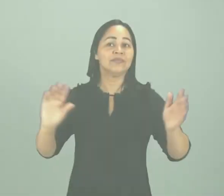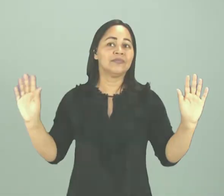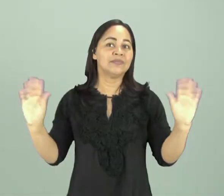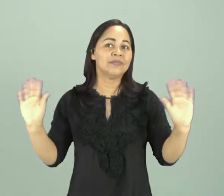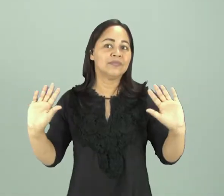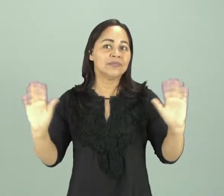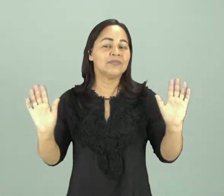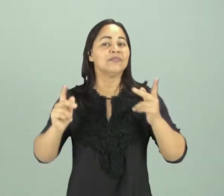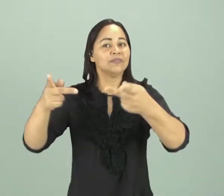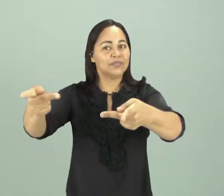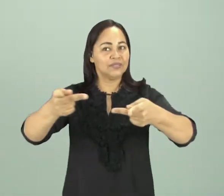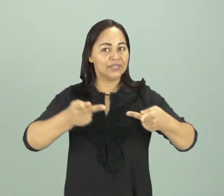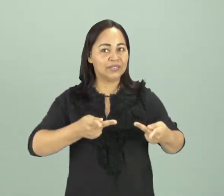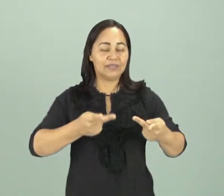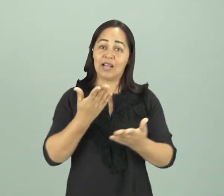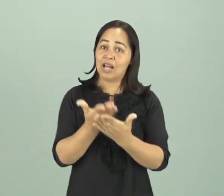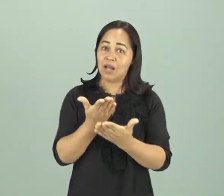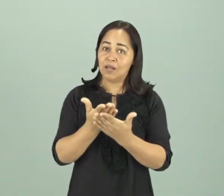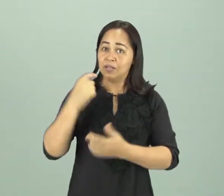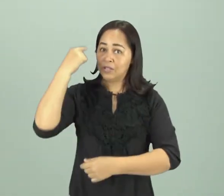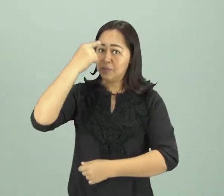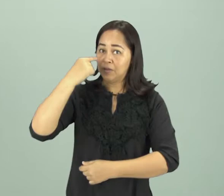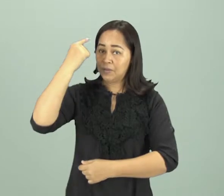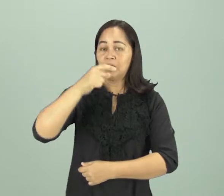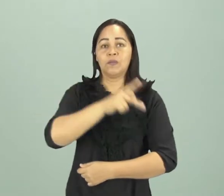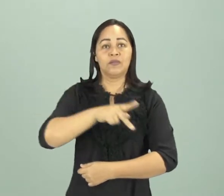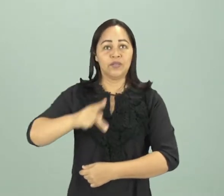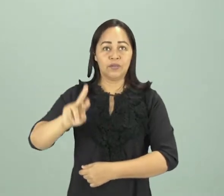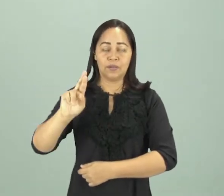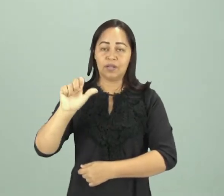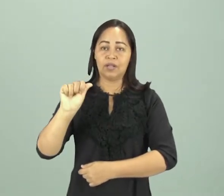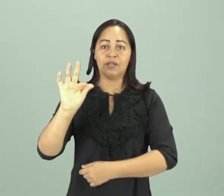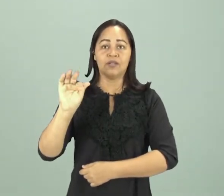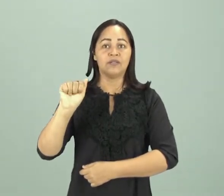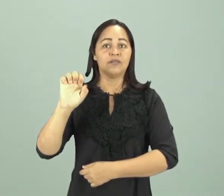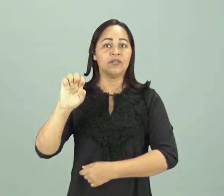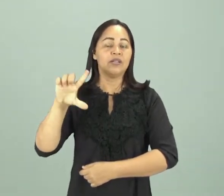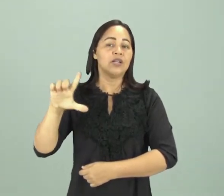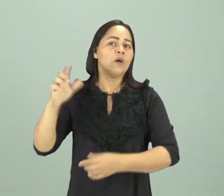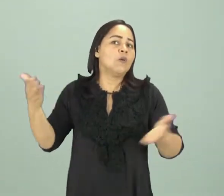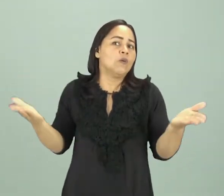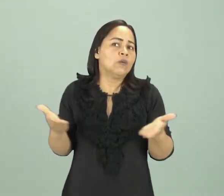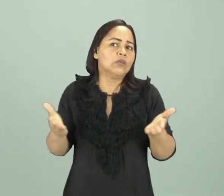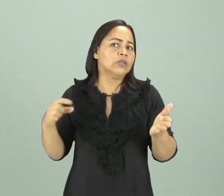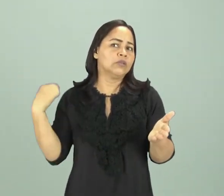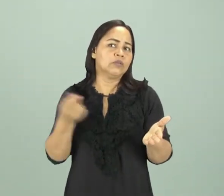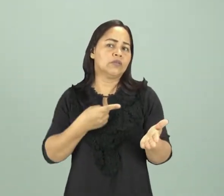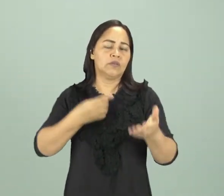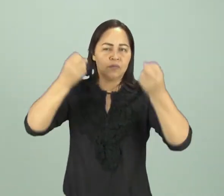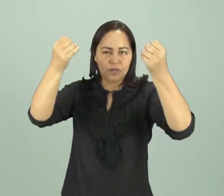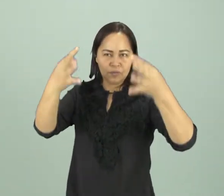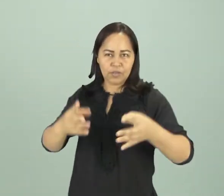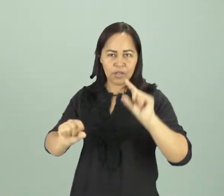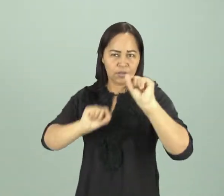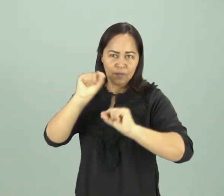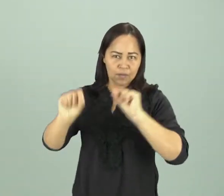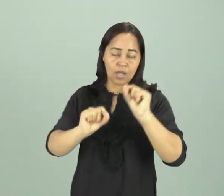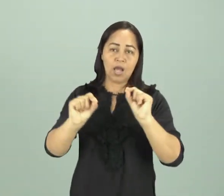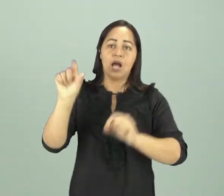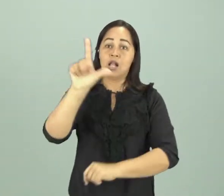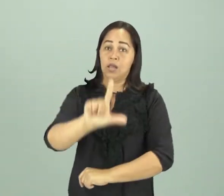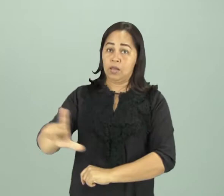Hola, sean bienvenidos a nuestra clase de español. Yo soy el profesor Rafael y hoy día nosotros vamos a hablar um pouco mais sobre